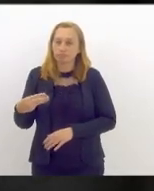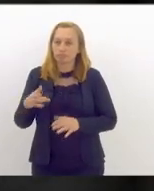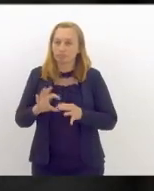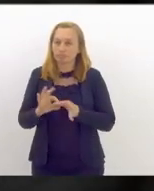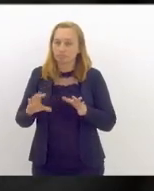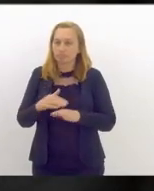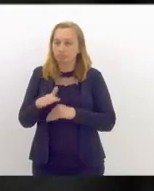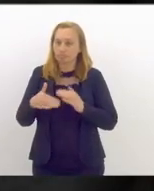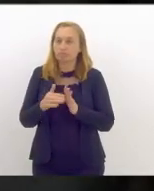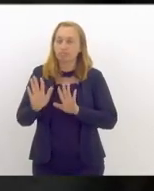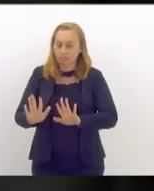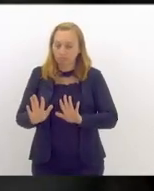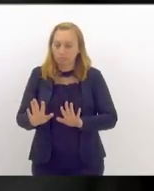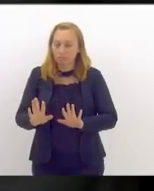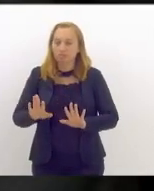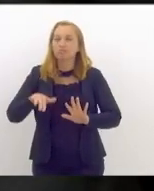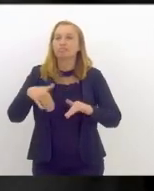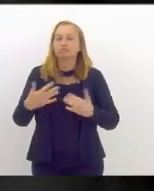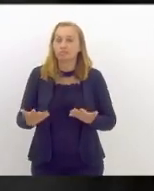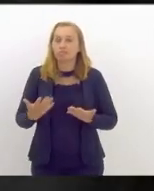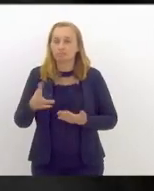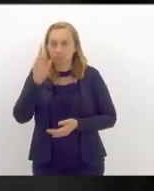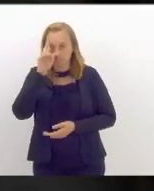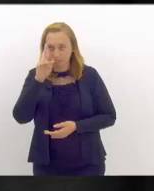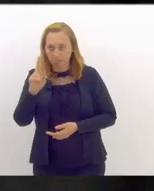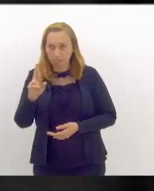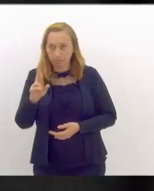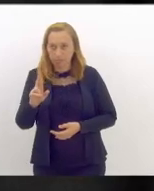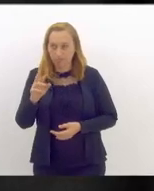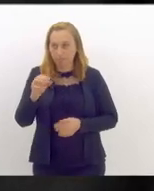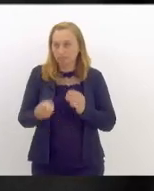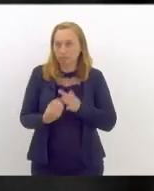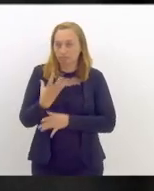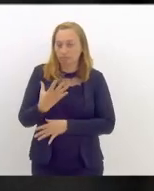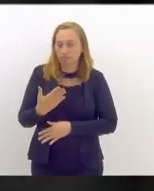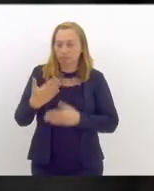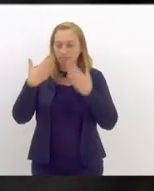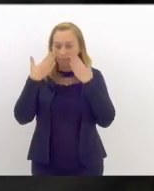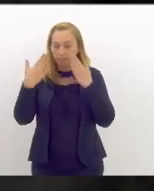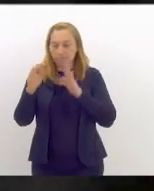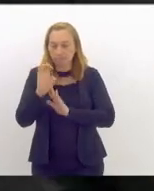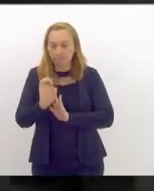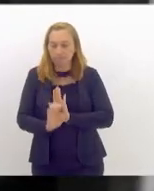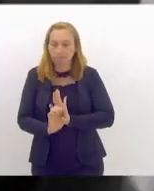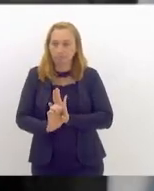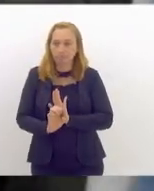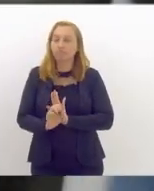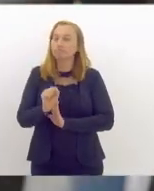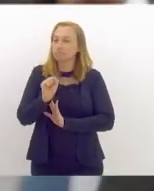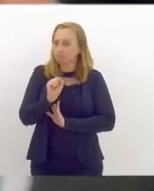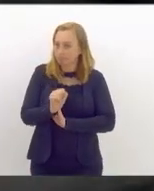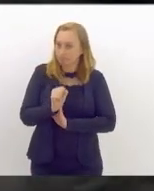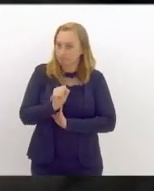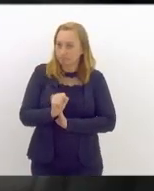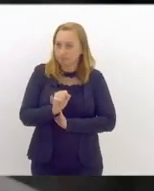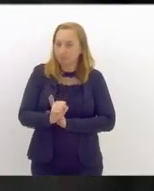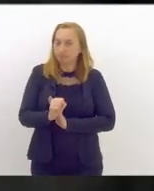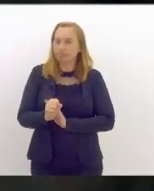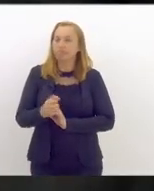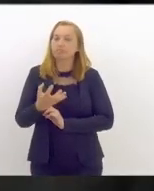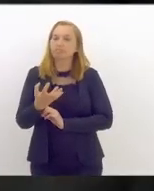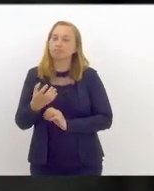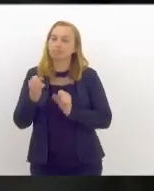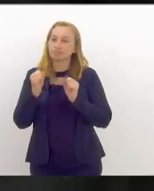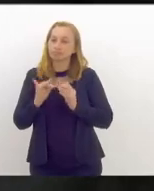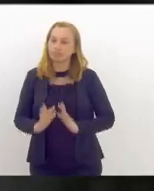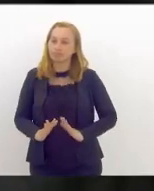mundo é o autor eu apresentei uma Emenda é possível porque o que que eu te